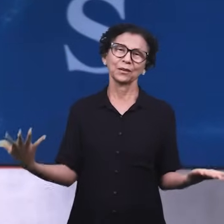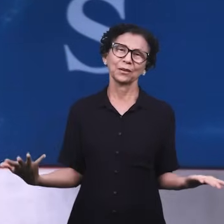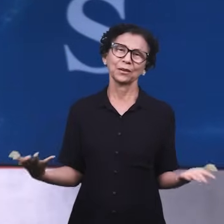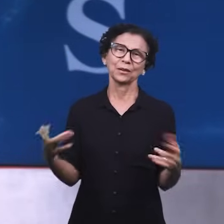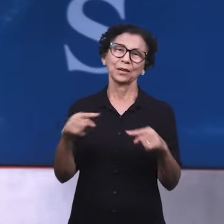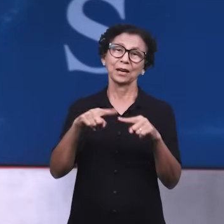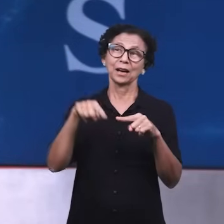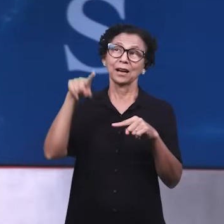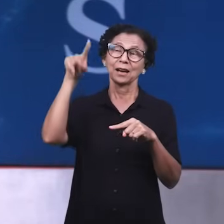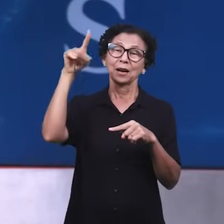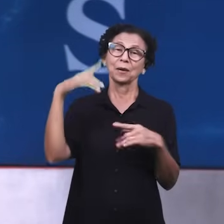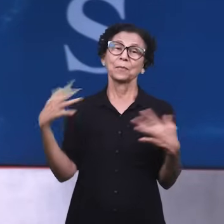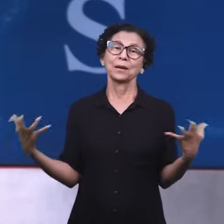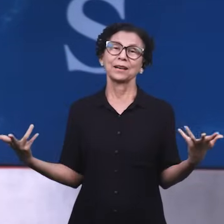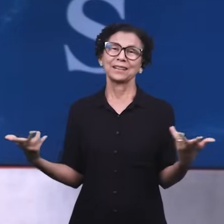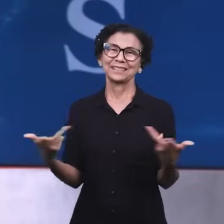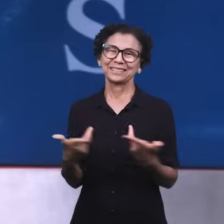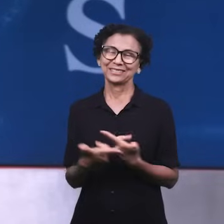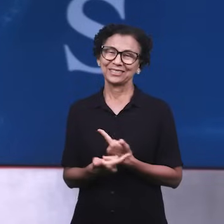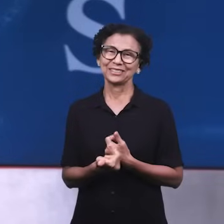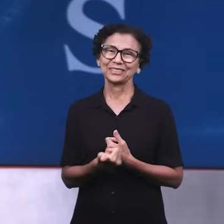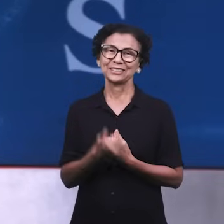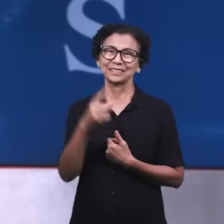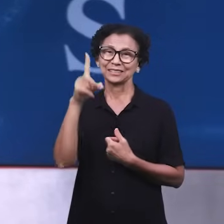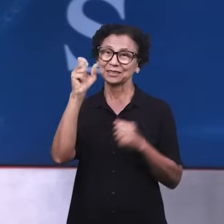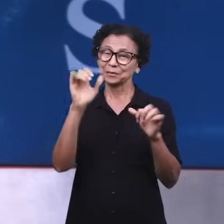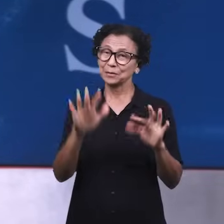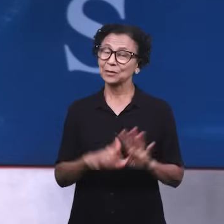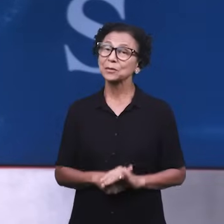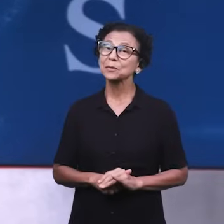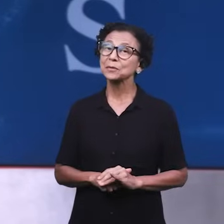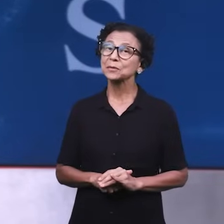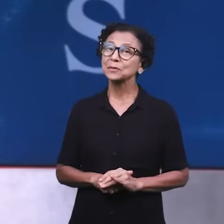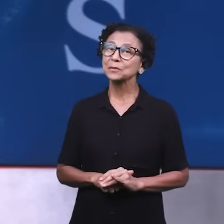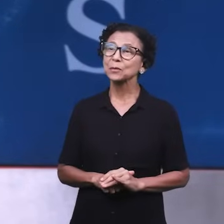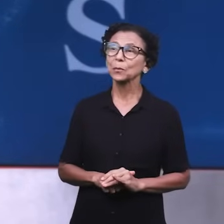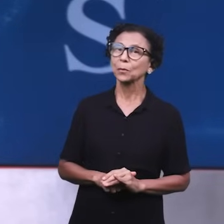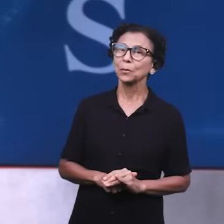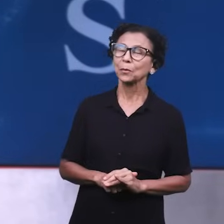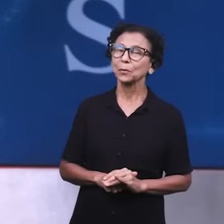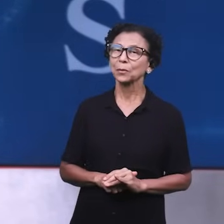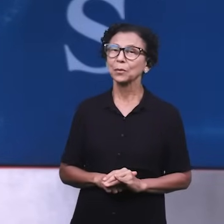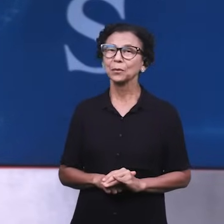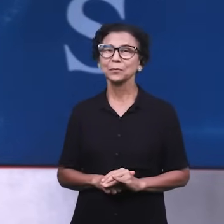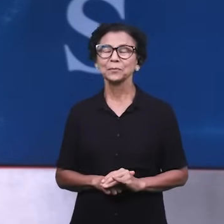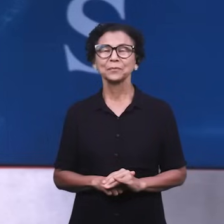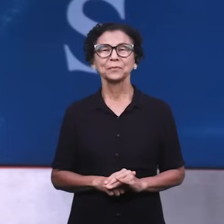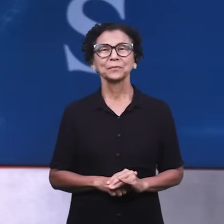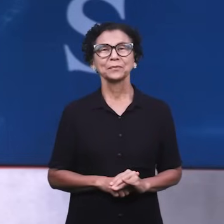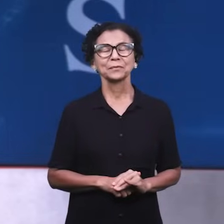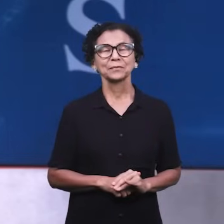audiência maravilhosa. Que Deus abençoe. E agora vamos para a região Nordeste.